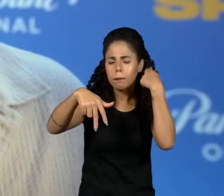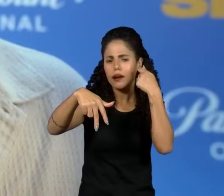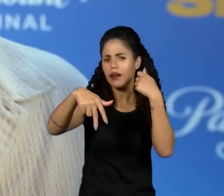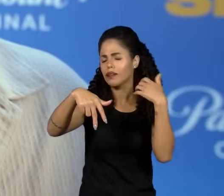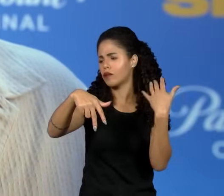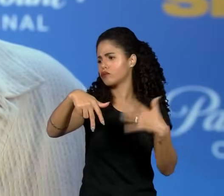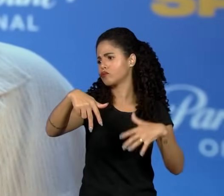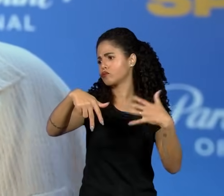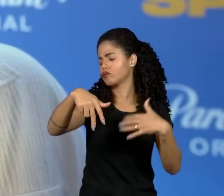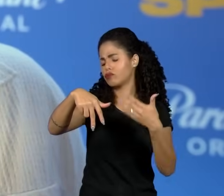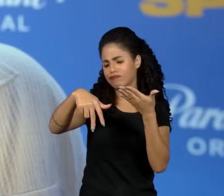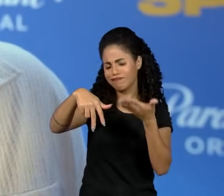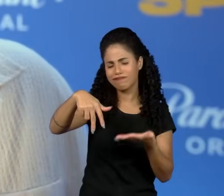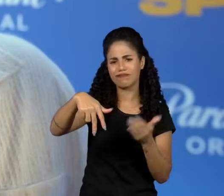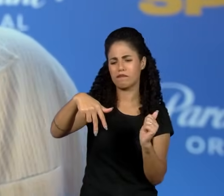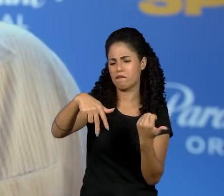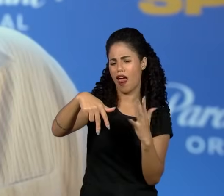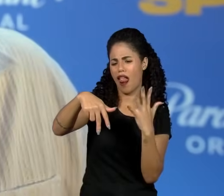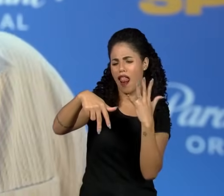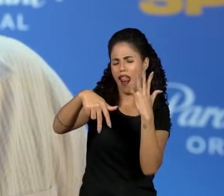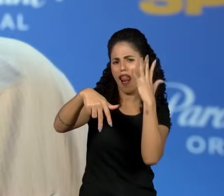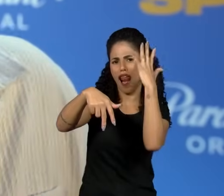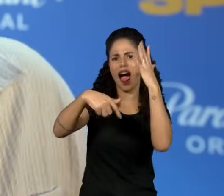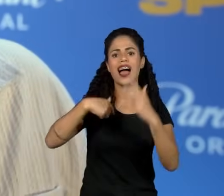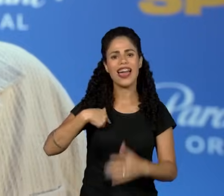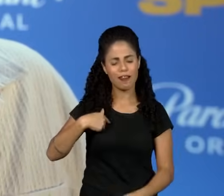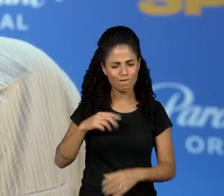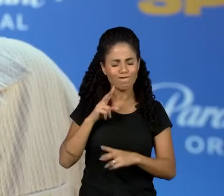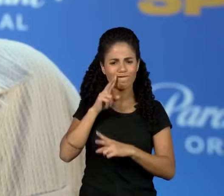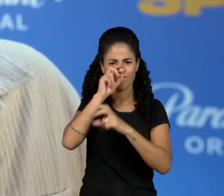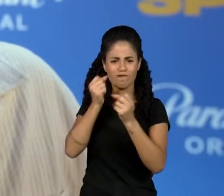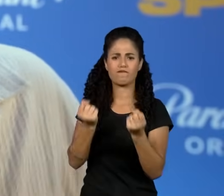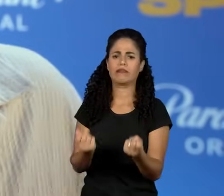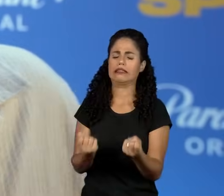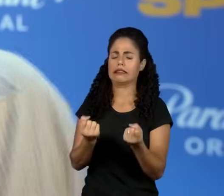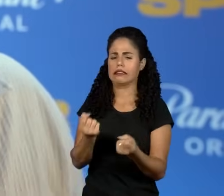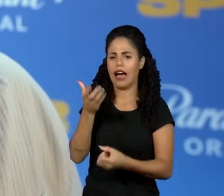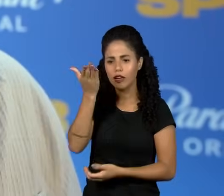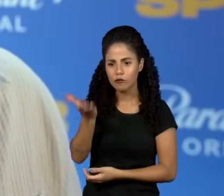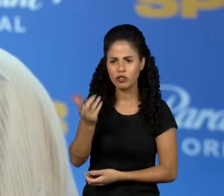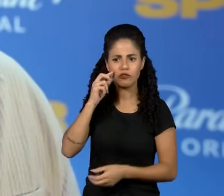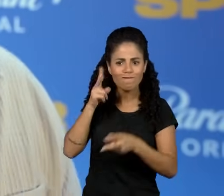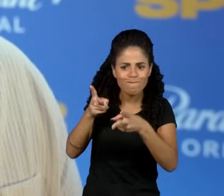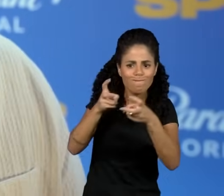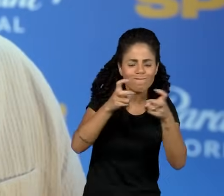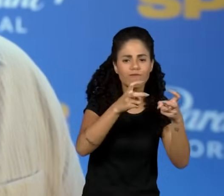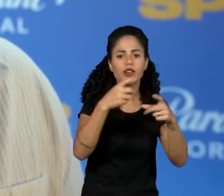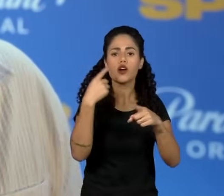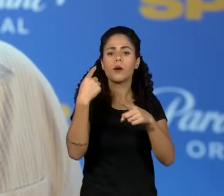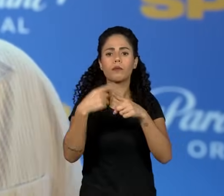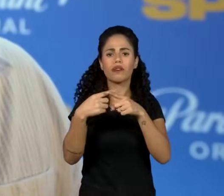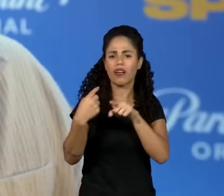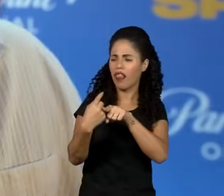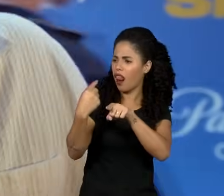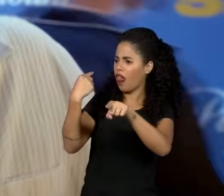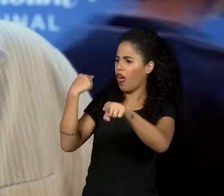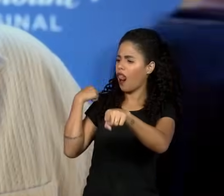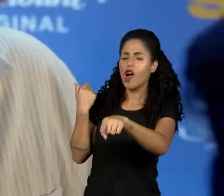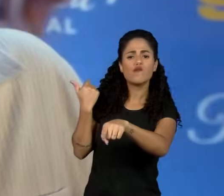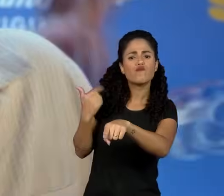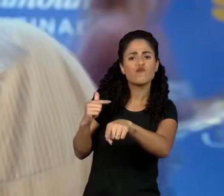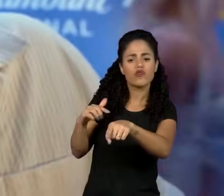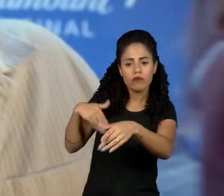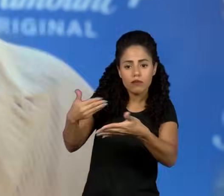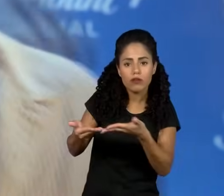é uma pisada firme na história do audiovisual brasileiro. Até porque nos últimos anos acho que as melhores